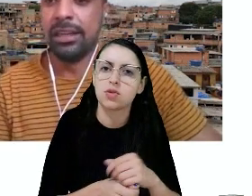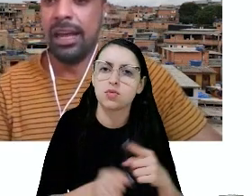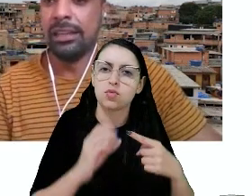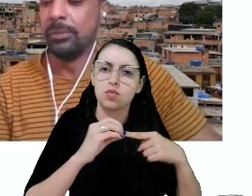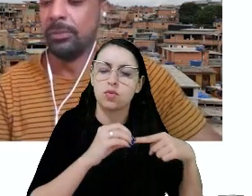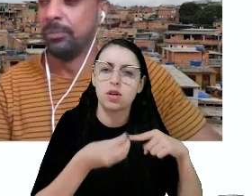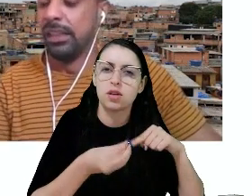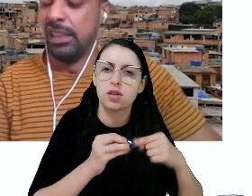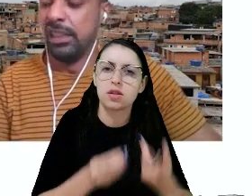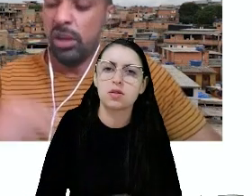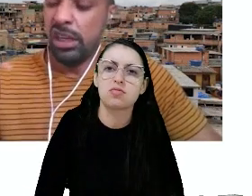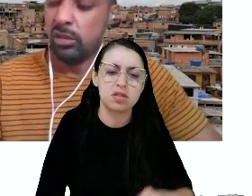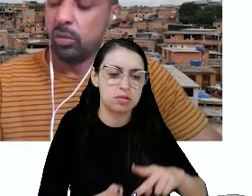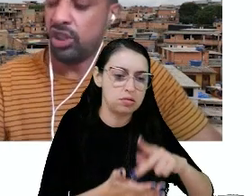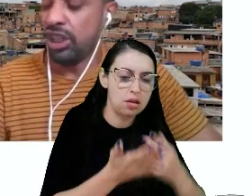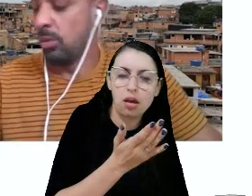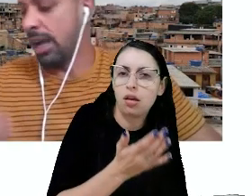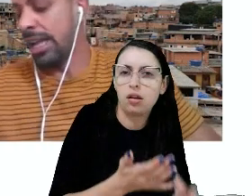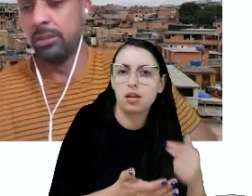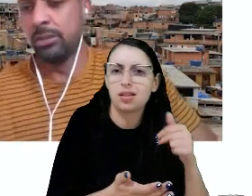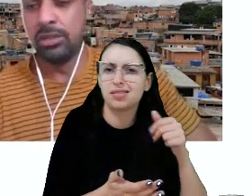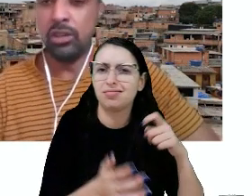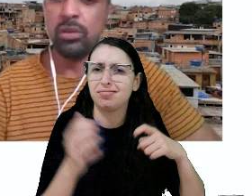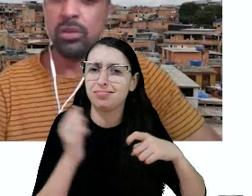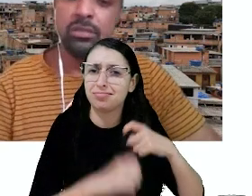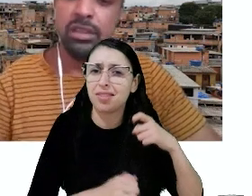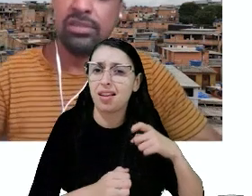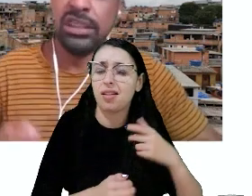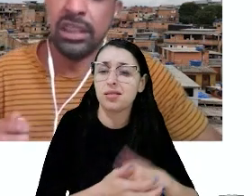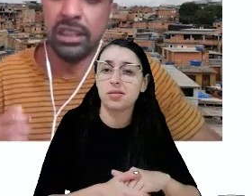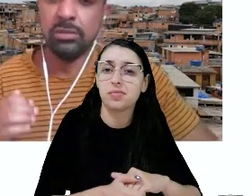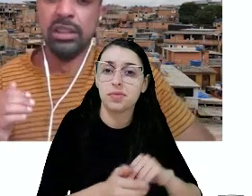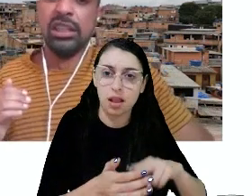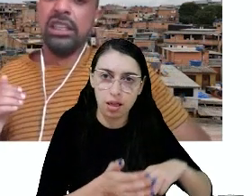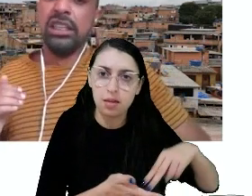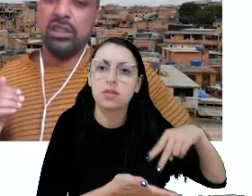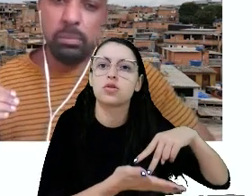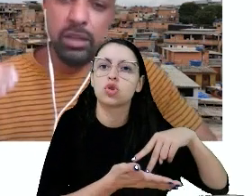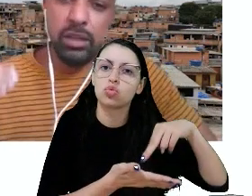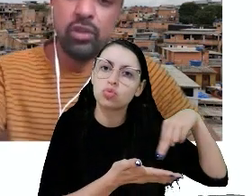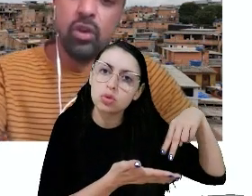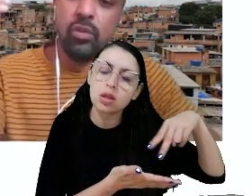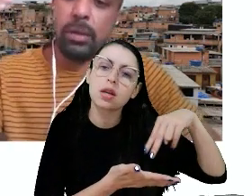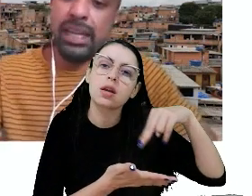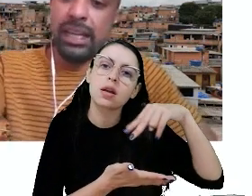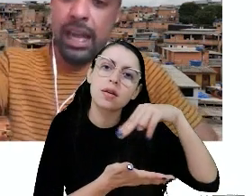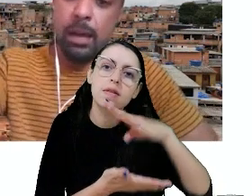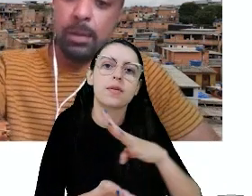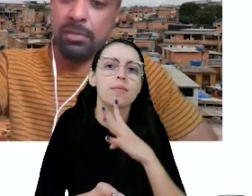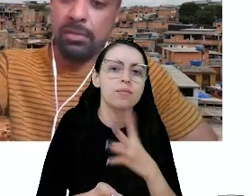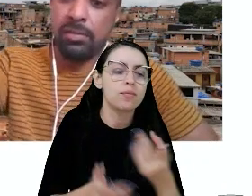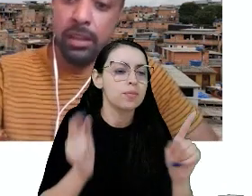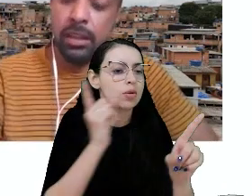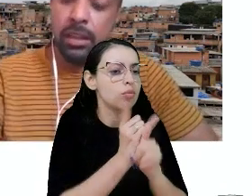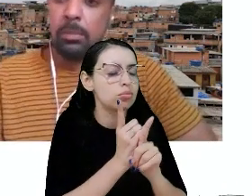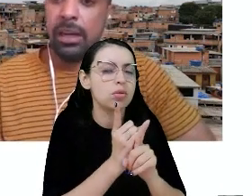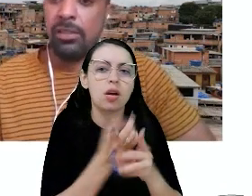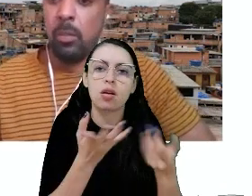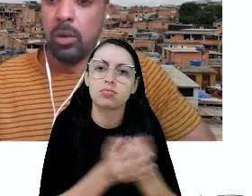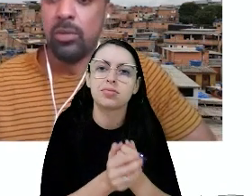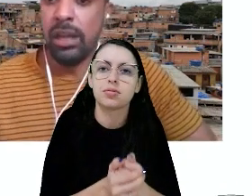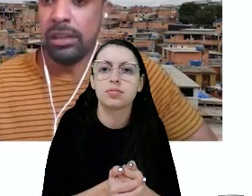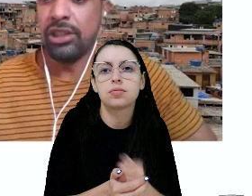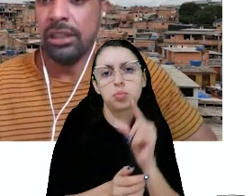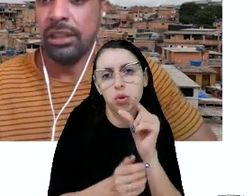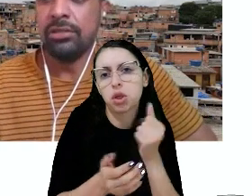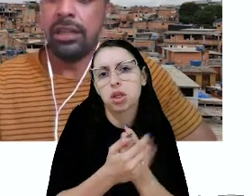estava internado, escorregando no chão, caindo, se machucando, levantando e subindo de novo para ir lá, para me ver, para